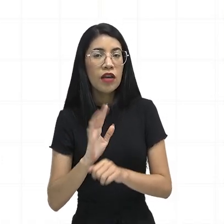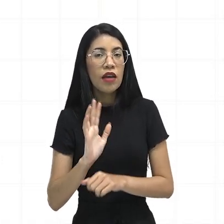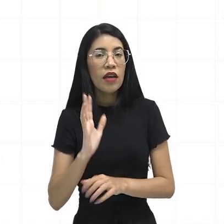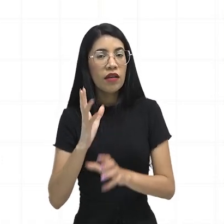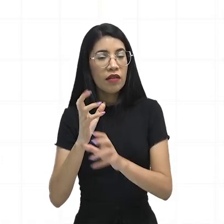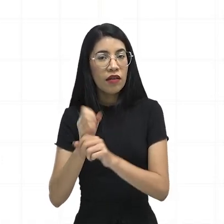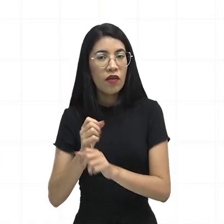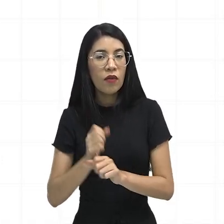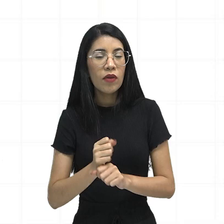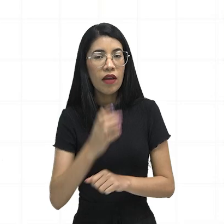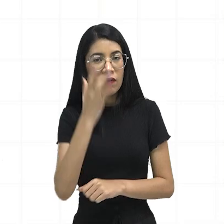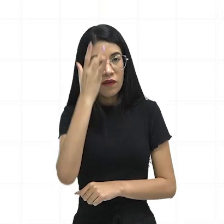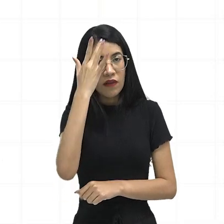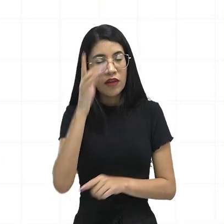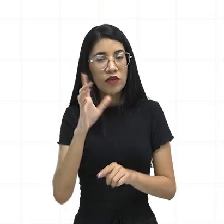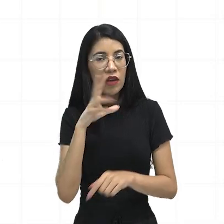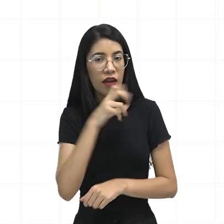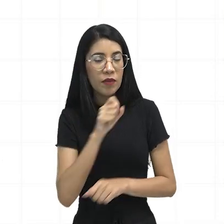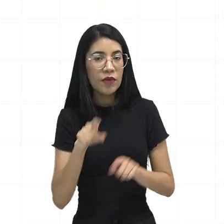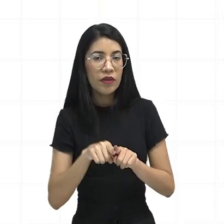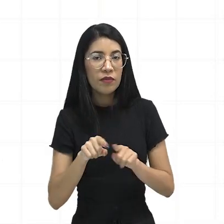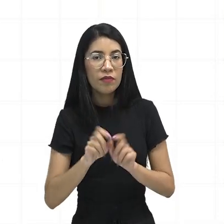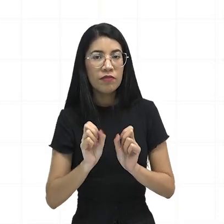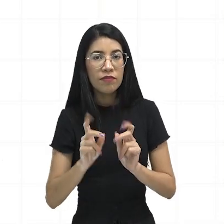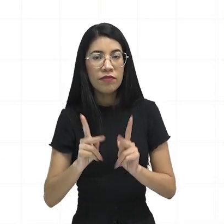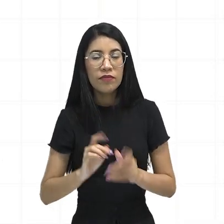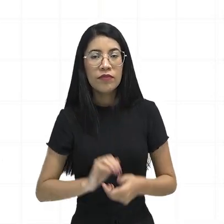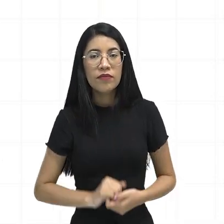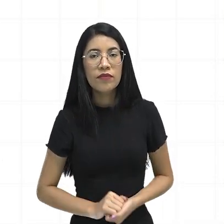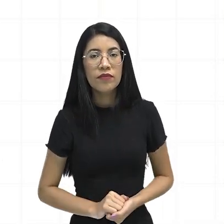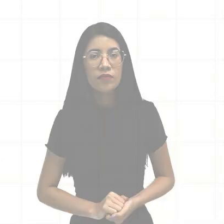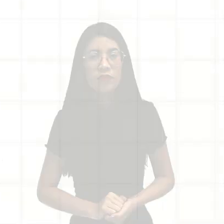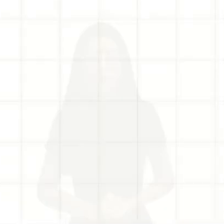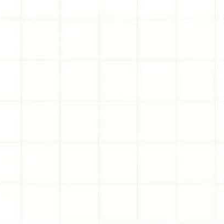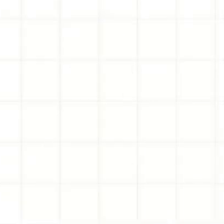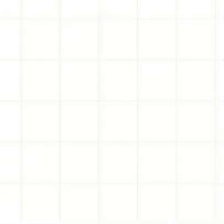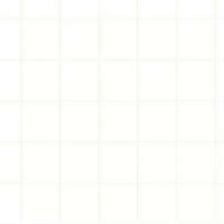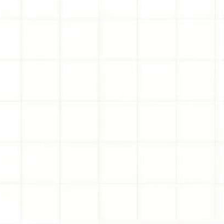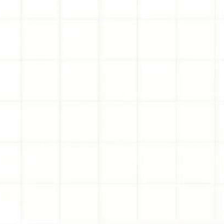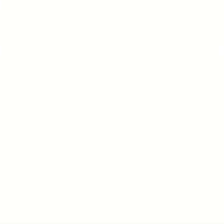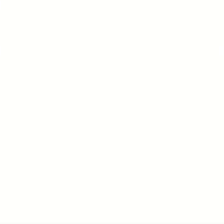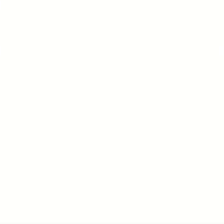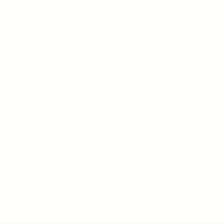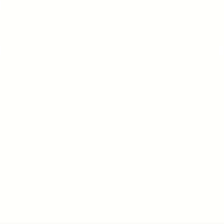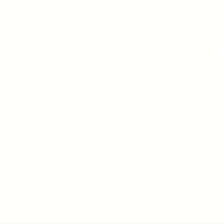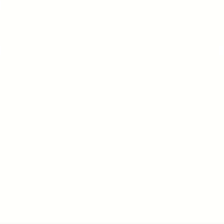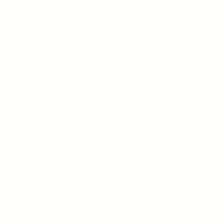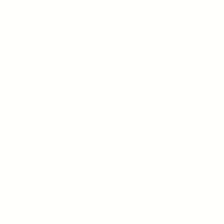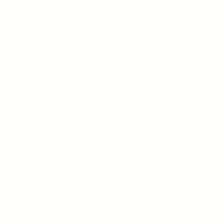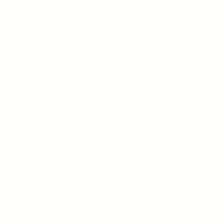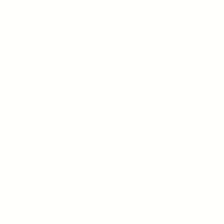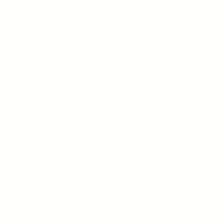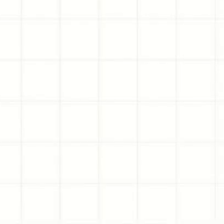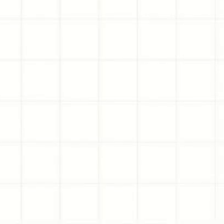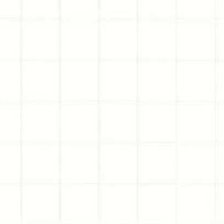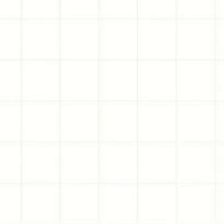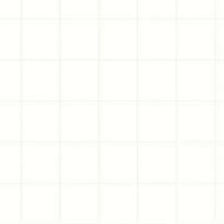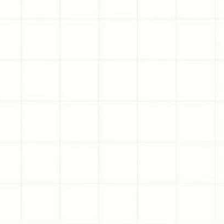tipo de cálculo de uma forma mais rápida, tá bom? Olha só para exemplificar. Vamos pegar aqui o exemplo anterior.